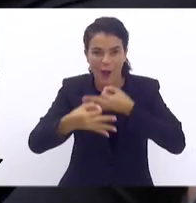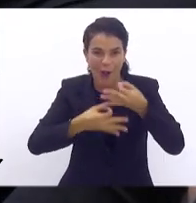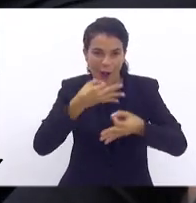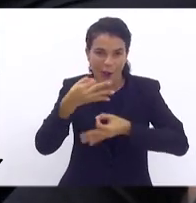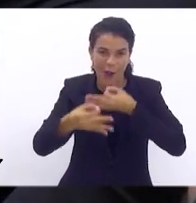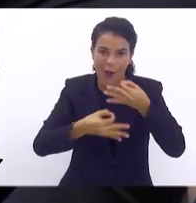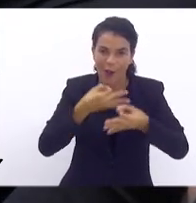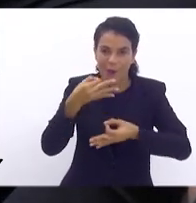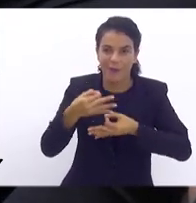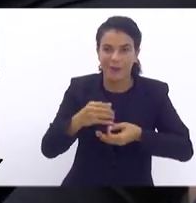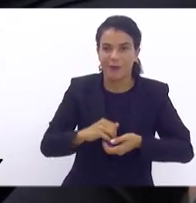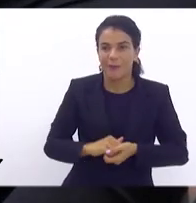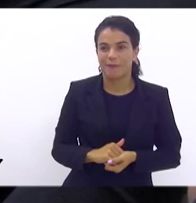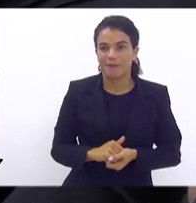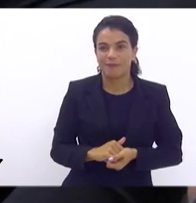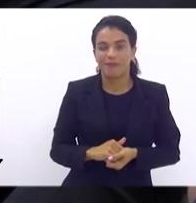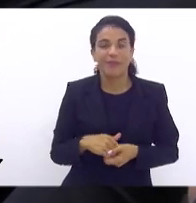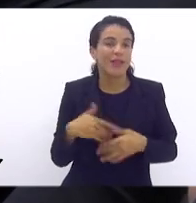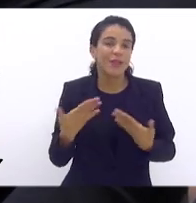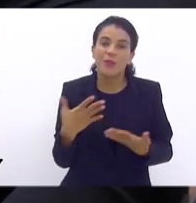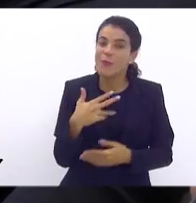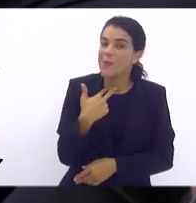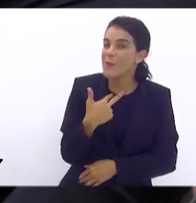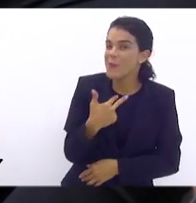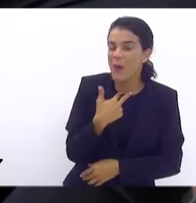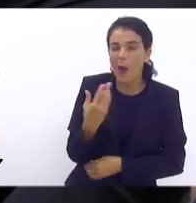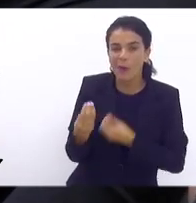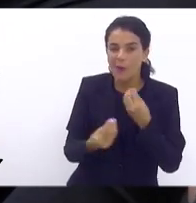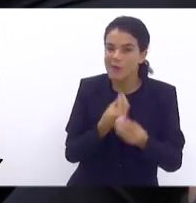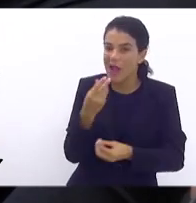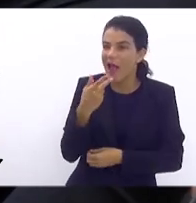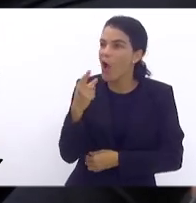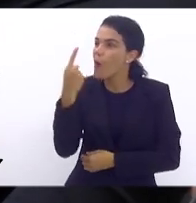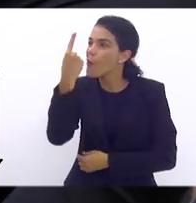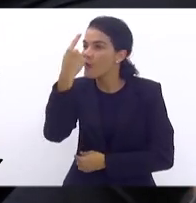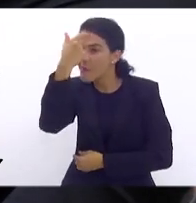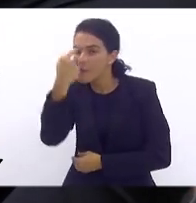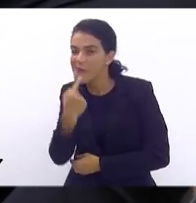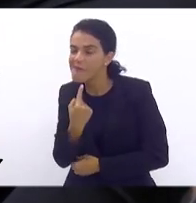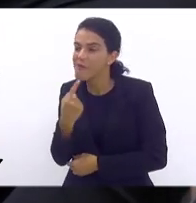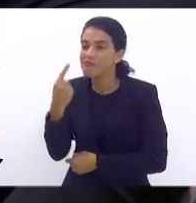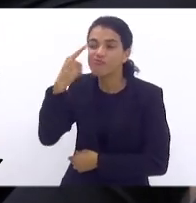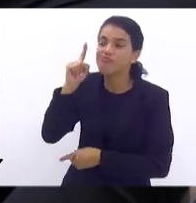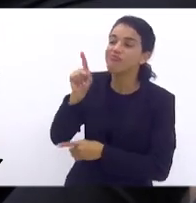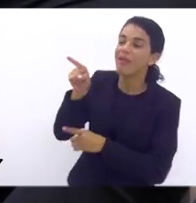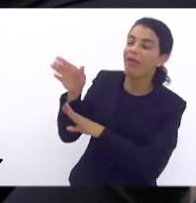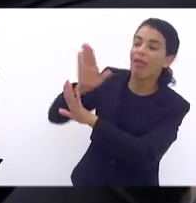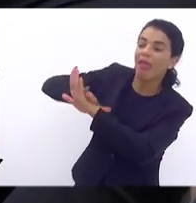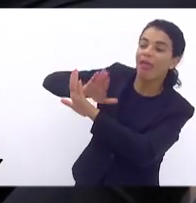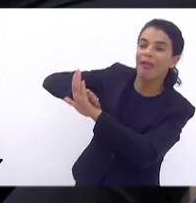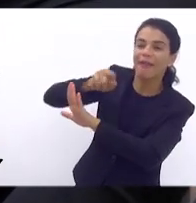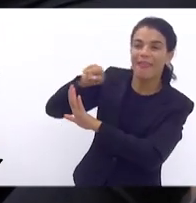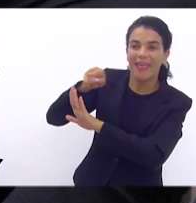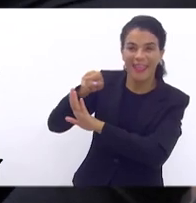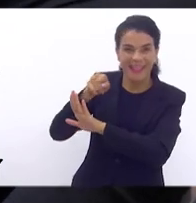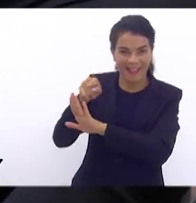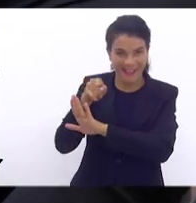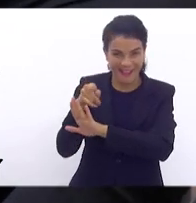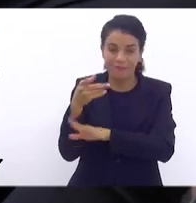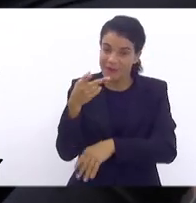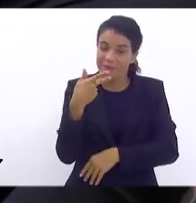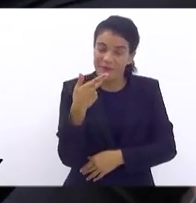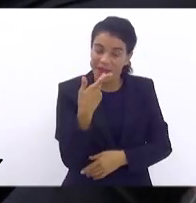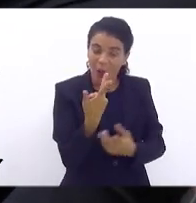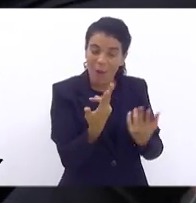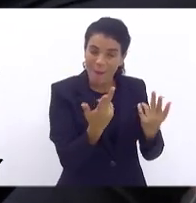de cá autoria a gente não pode indicar simplesmente um perfil que a gente não sabe quem é que tá por trás daquele perfil como